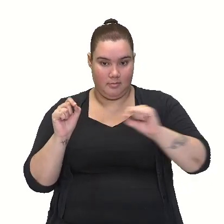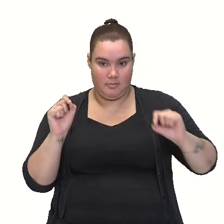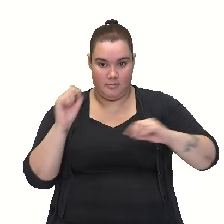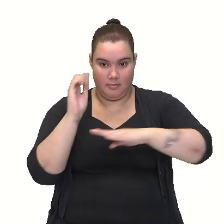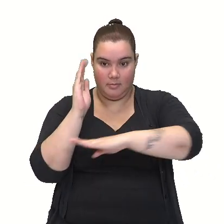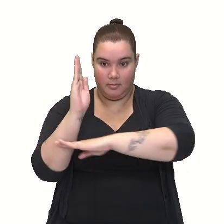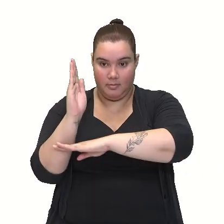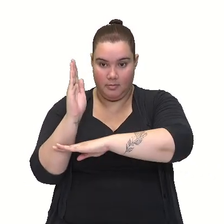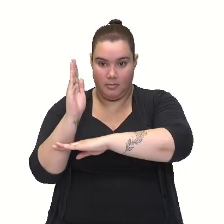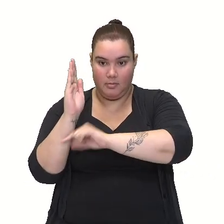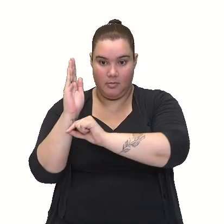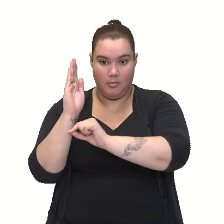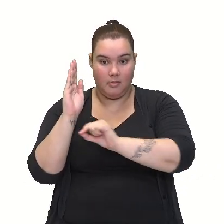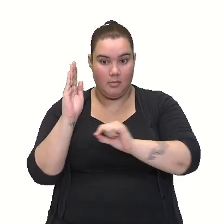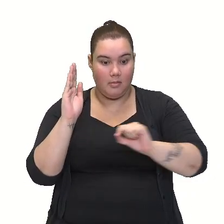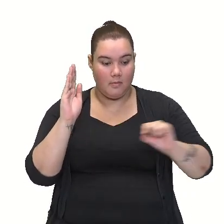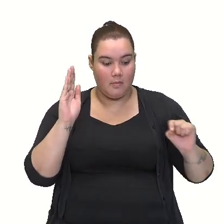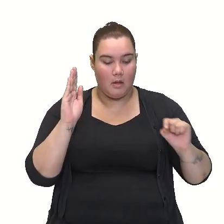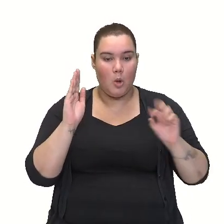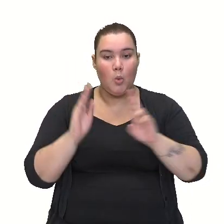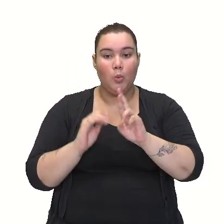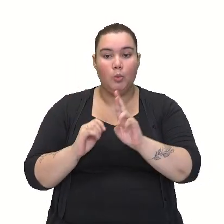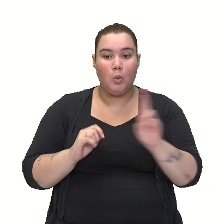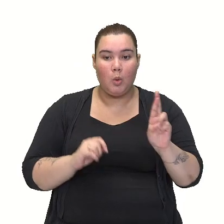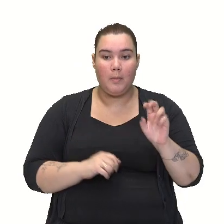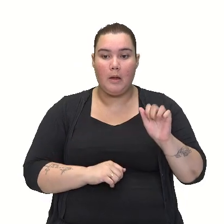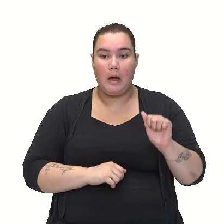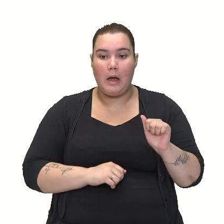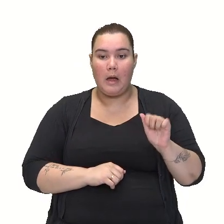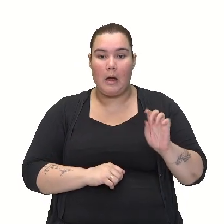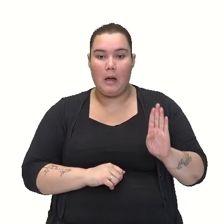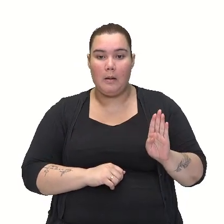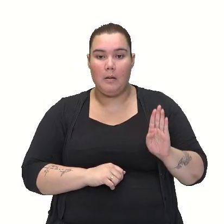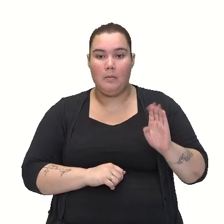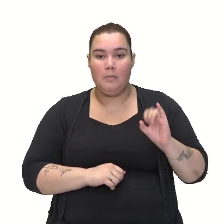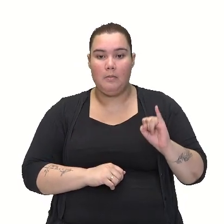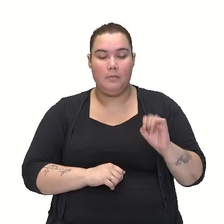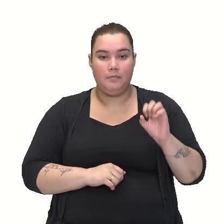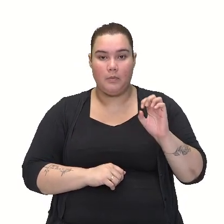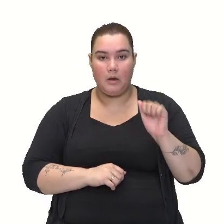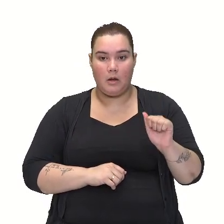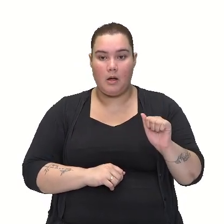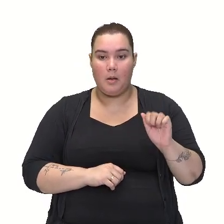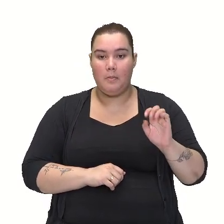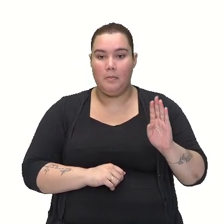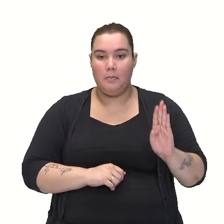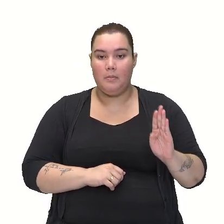abscissa, ok? E a outra aqui chamada de